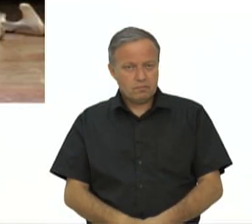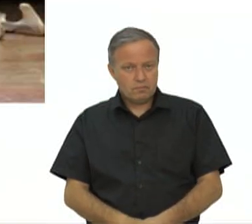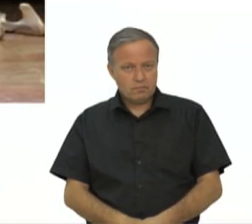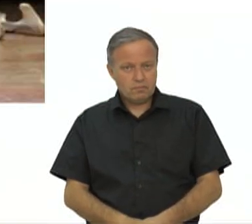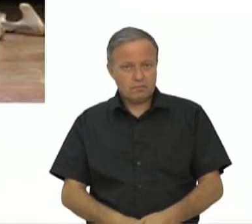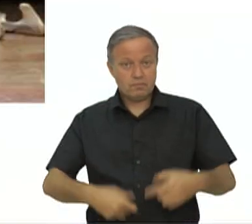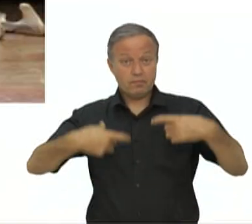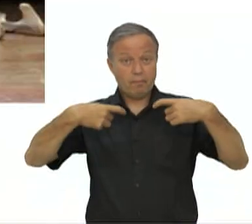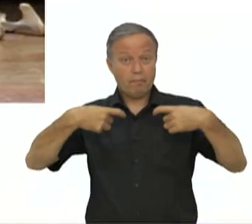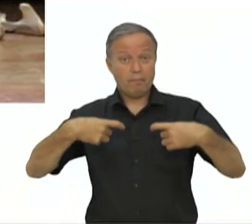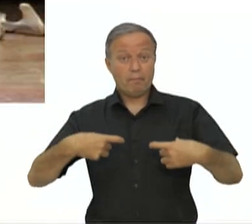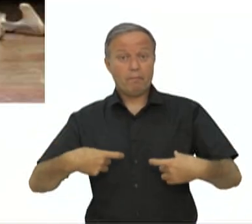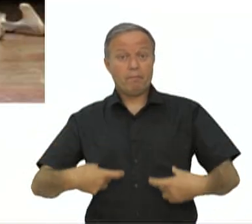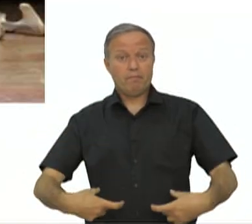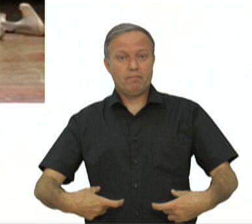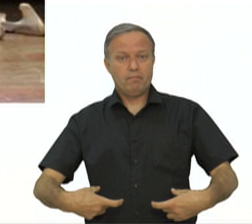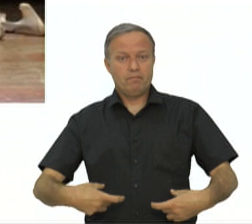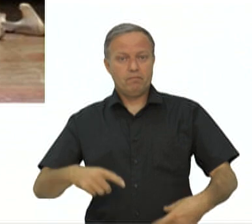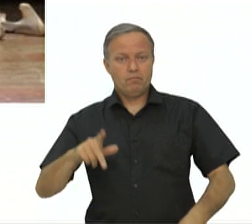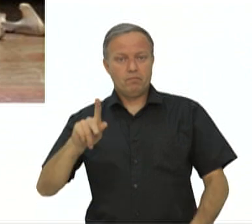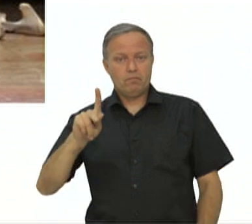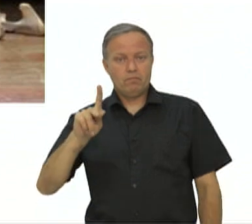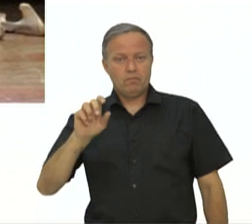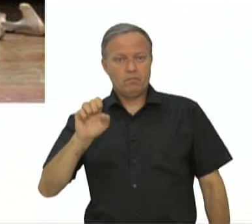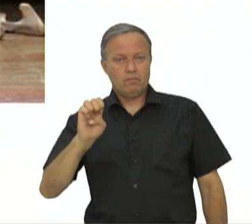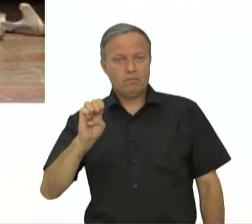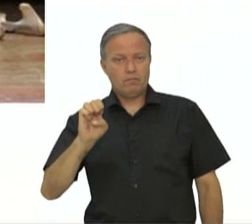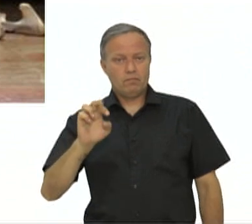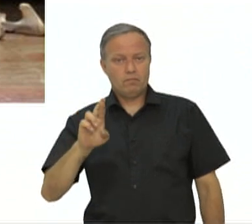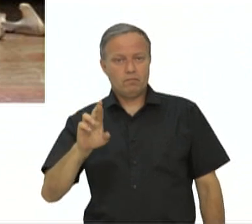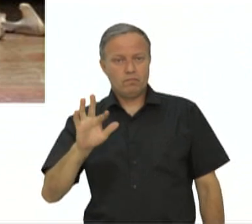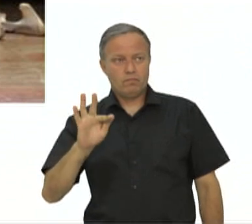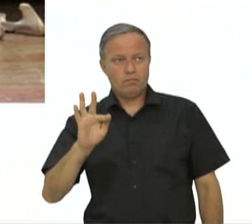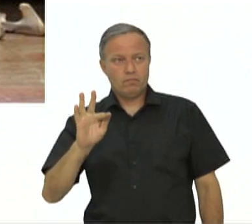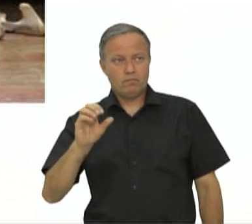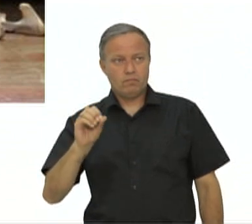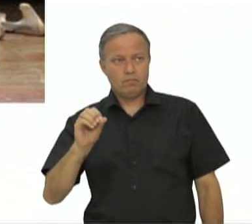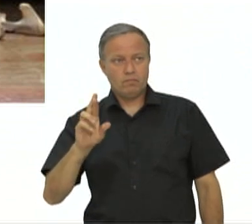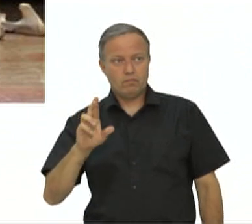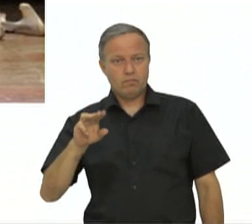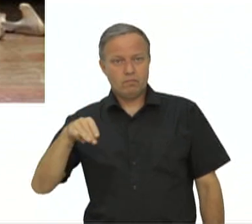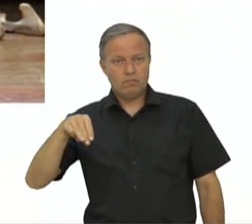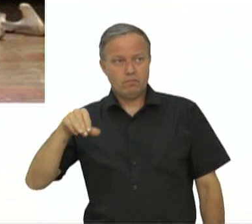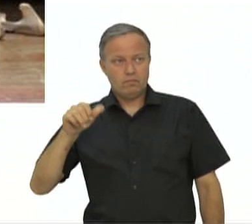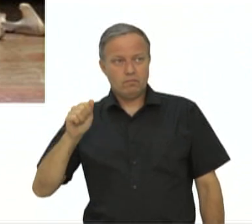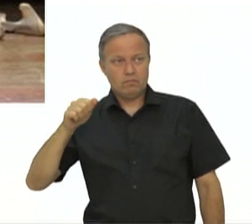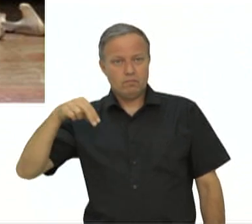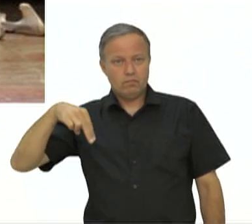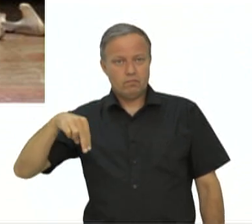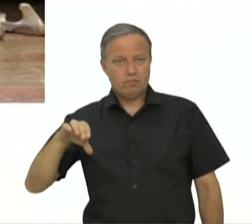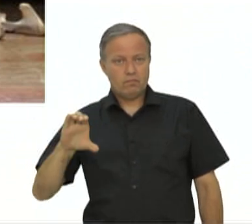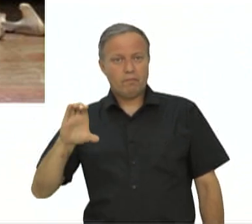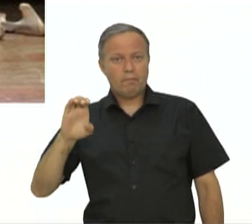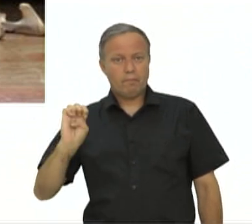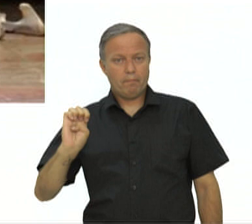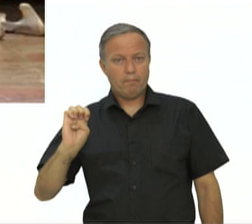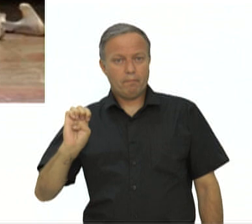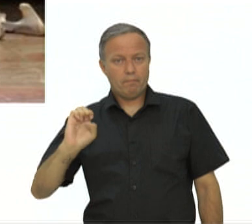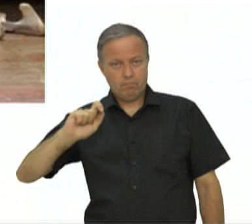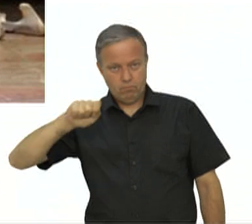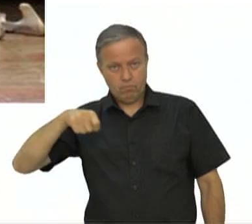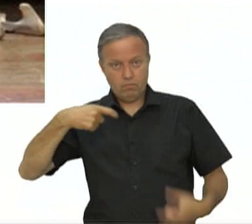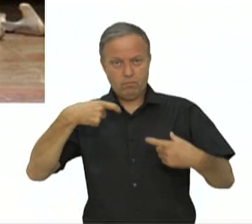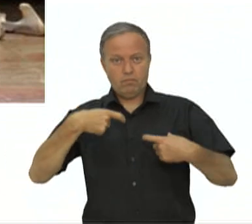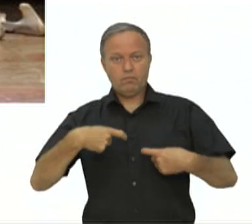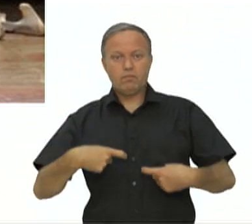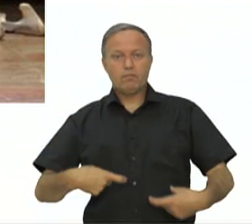Performance. Muito bem, pessoal. O que que é uma performance? Quando a gente fala em performance, a primeira coisa que a